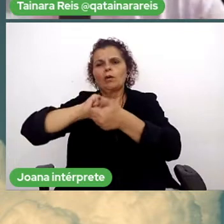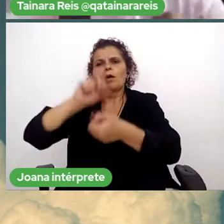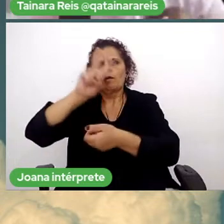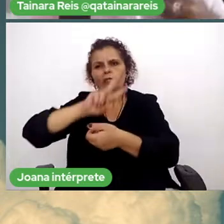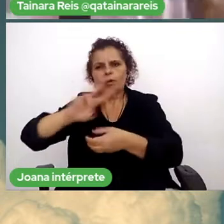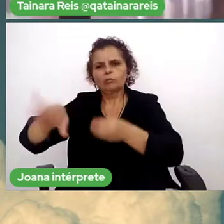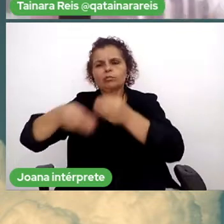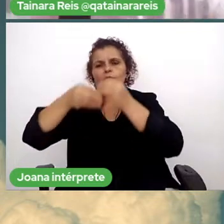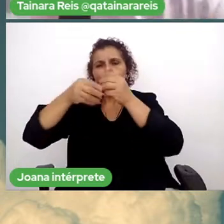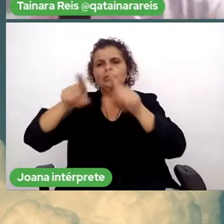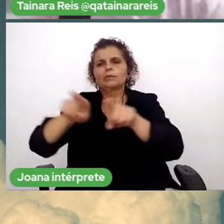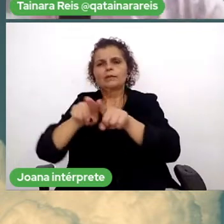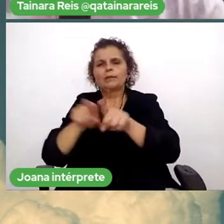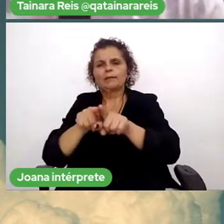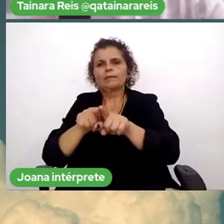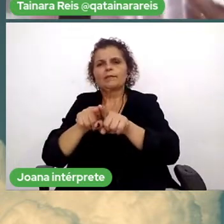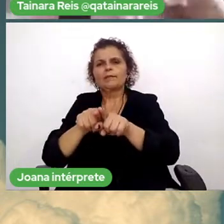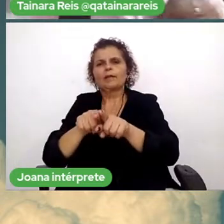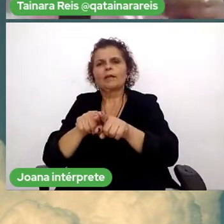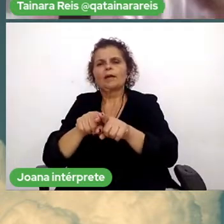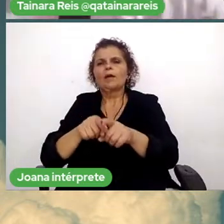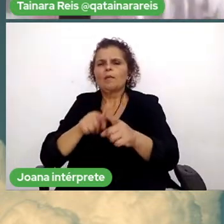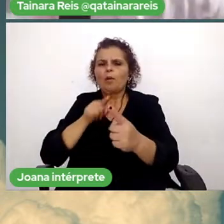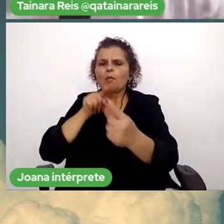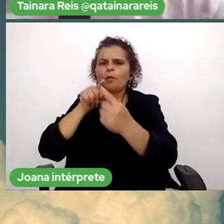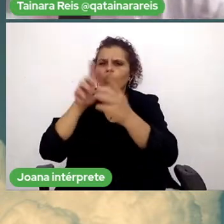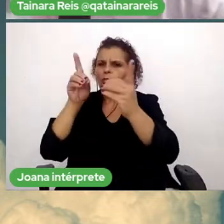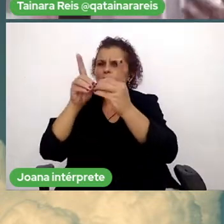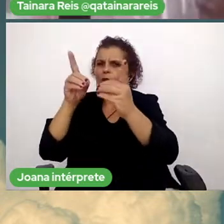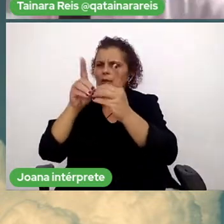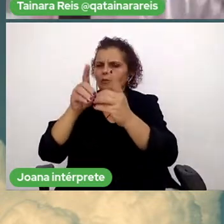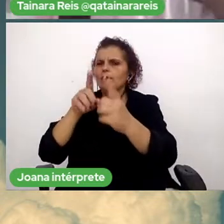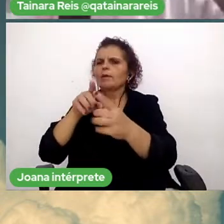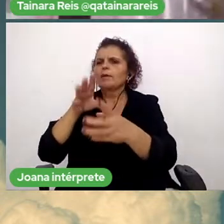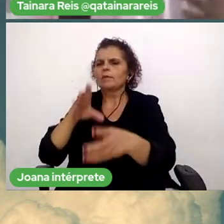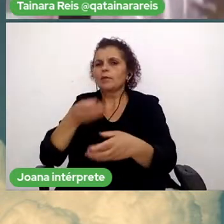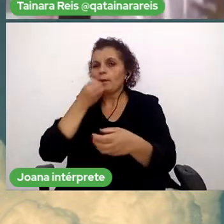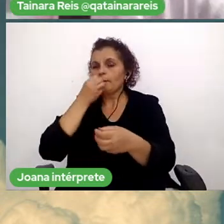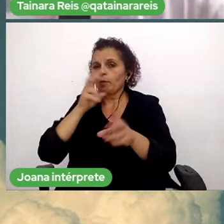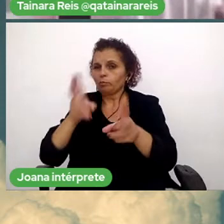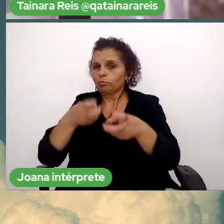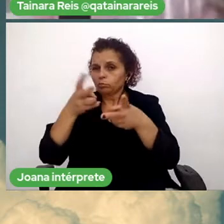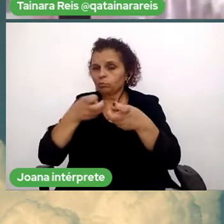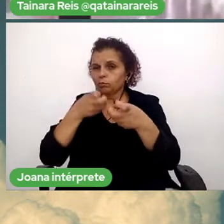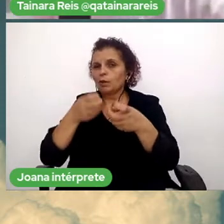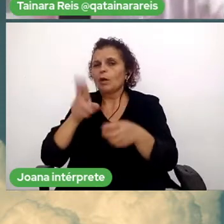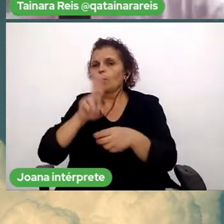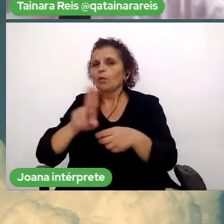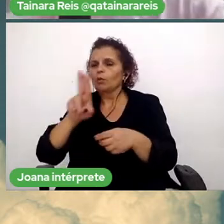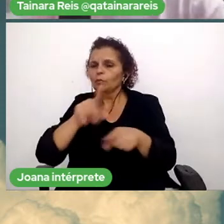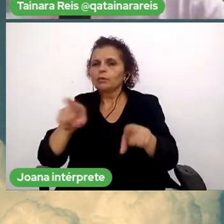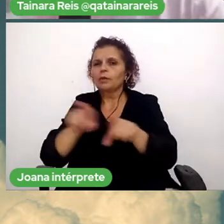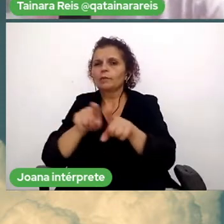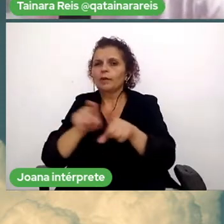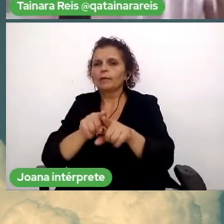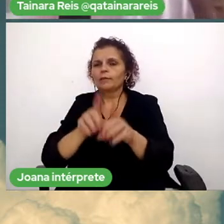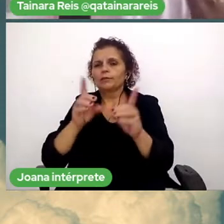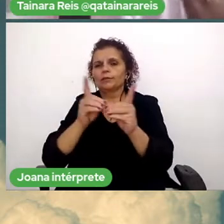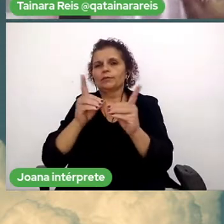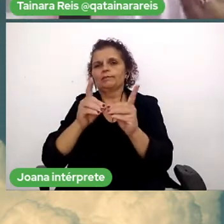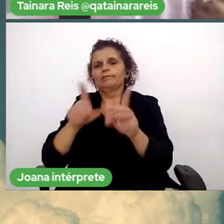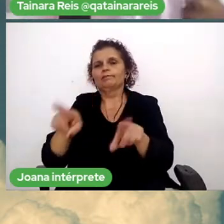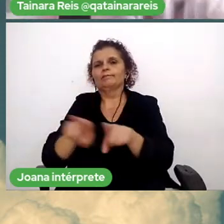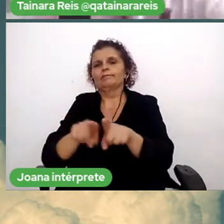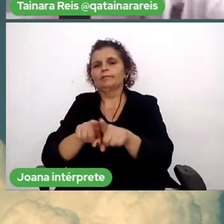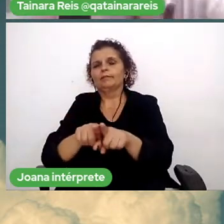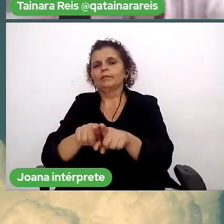né? Precisa satisfazer o público-alvo, precisa ser rentável ou útil, gerar valor para a nossa cliente. Então,